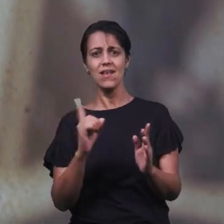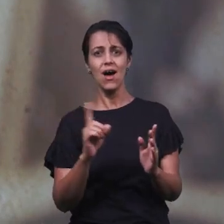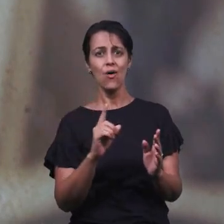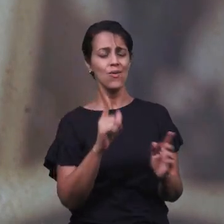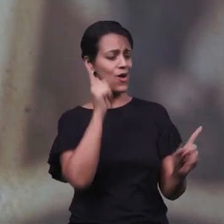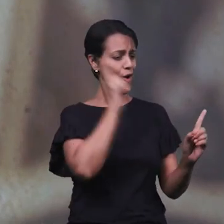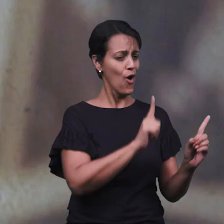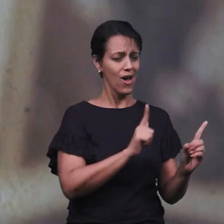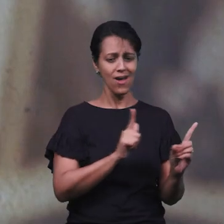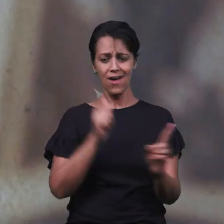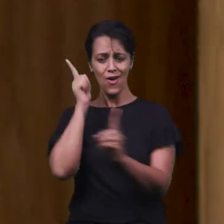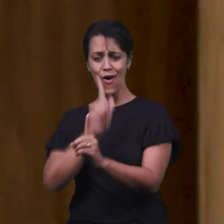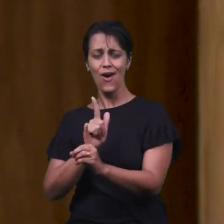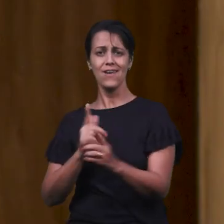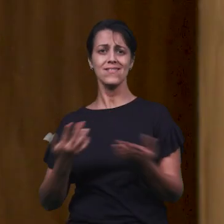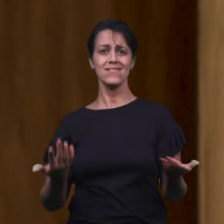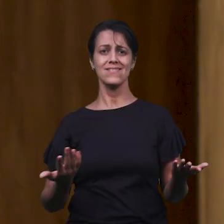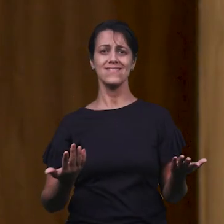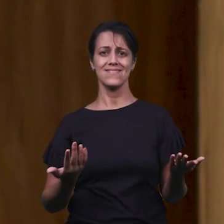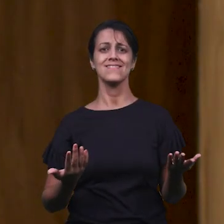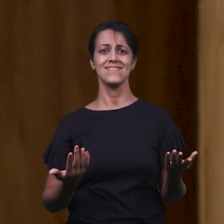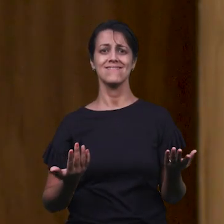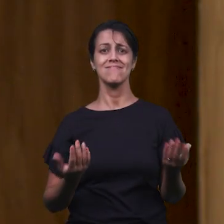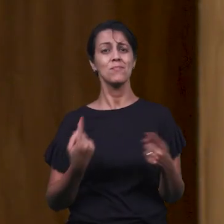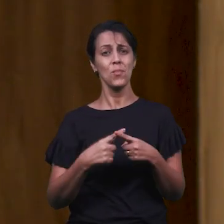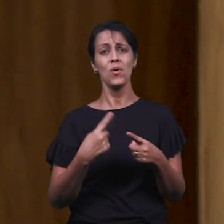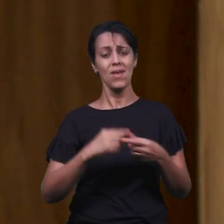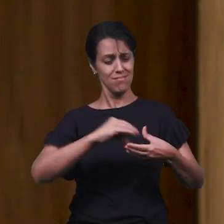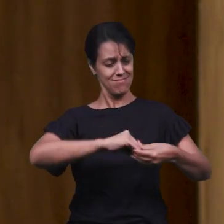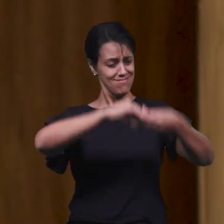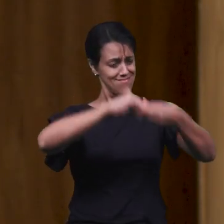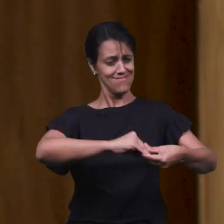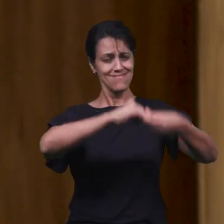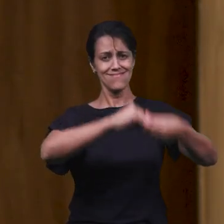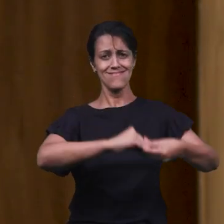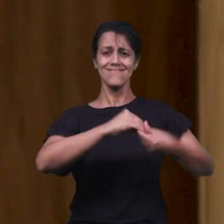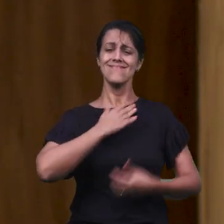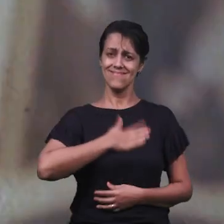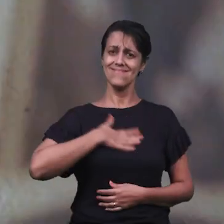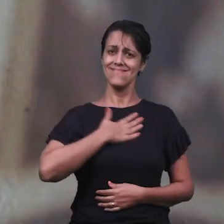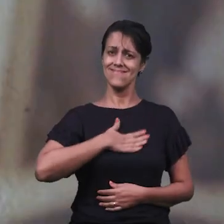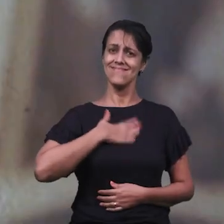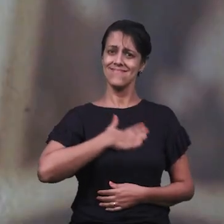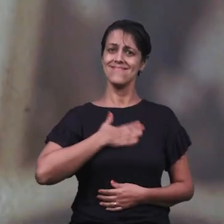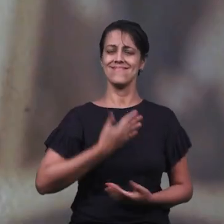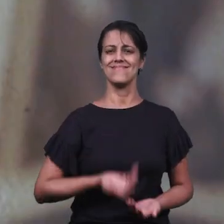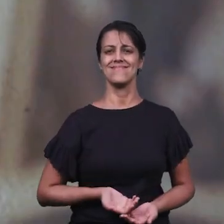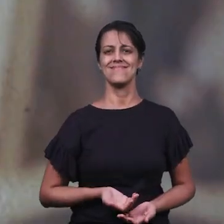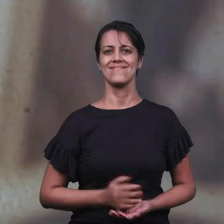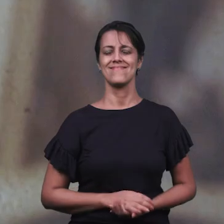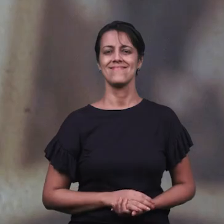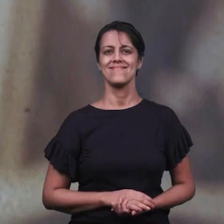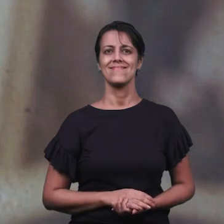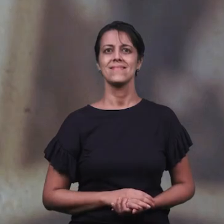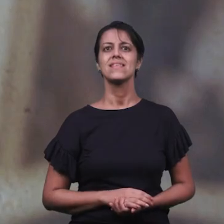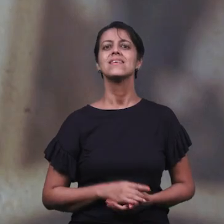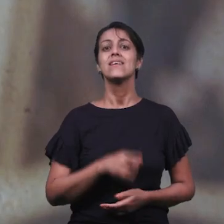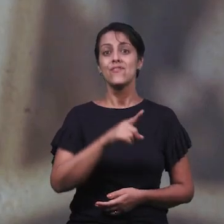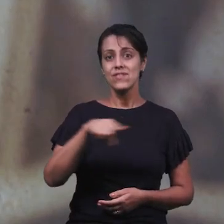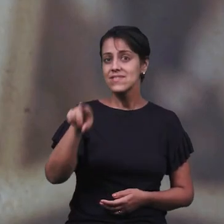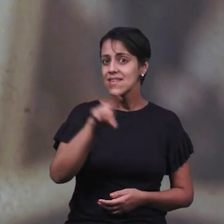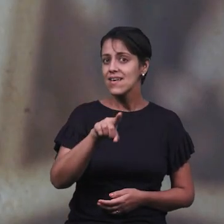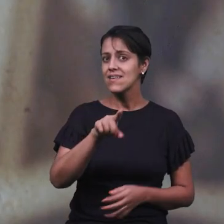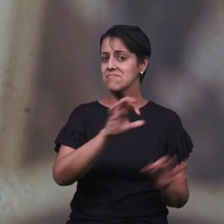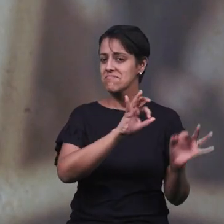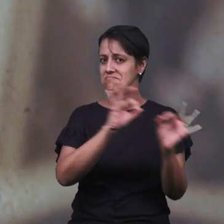ganha-ganha. Porque uma vez que tem um acordo, né, você se presume que as duas partes ficaram satisfeitas. Não, e doutor Rodrigo e os amigos que